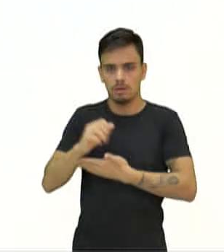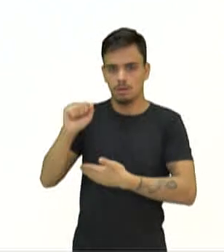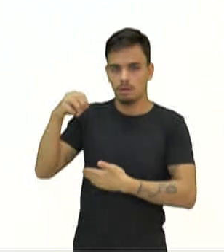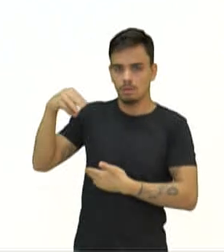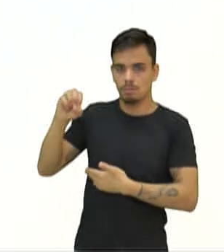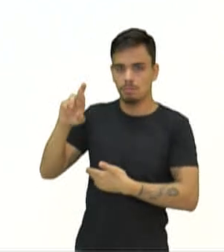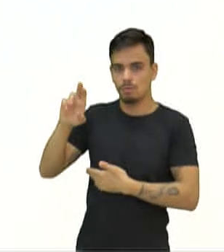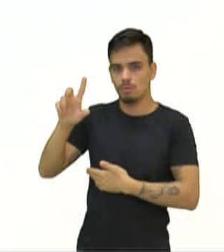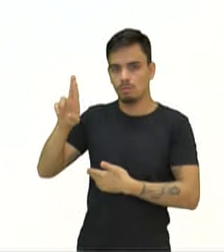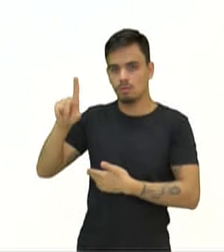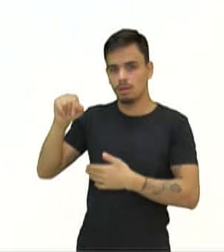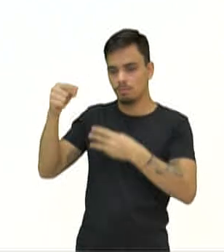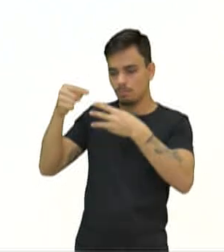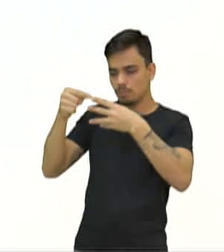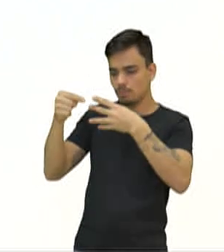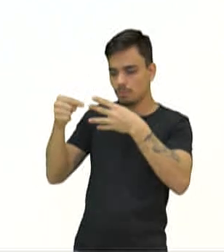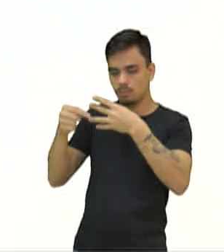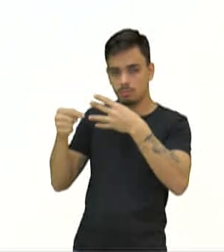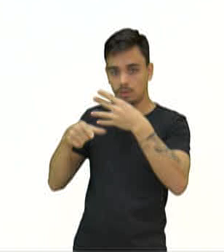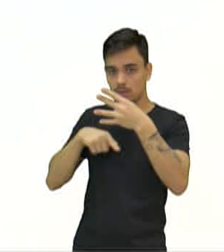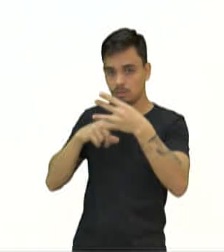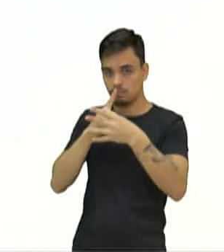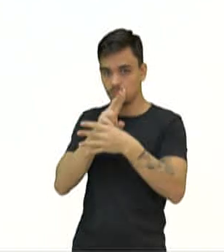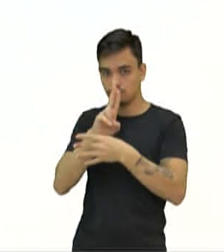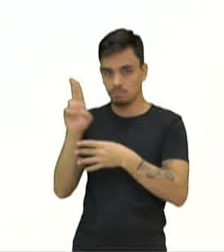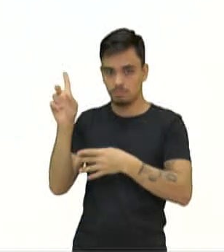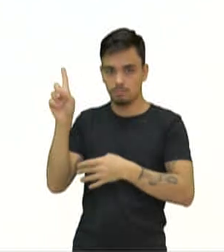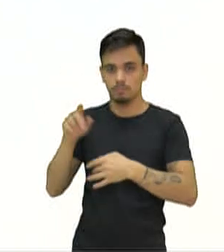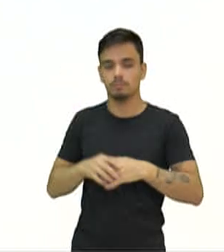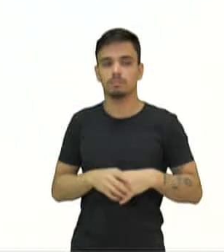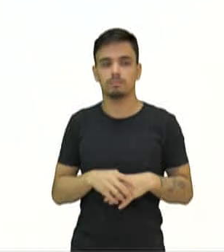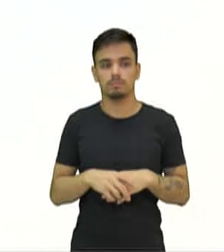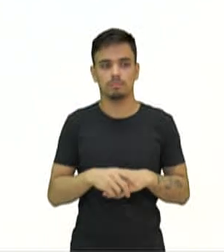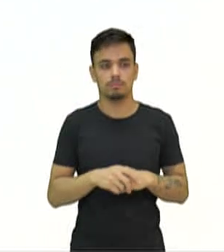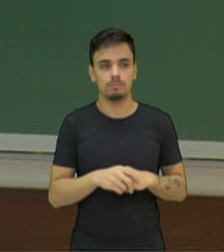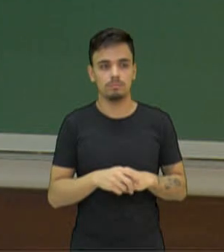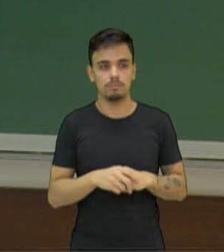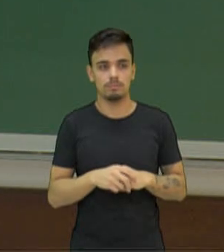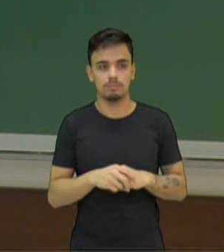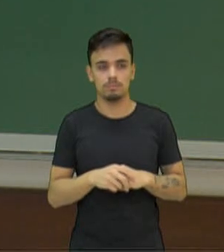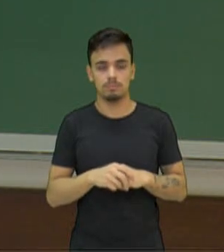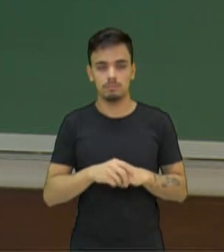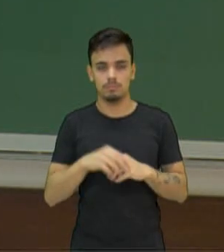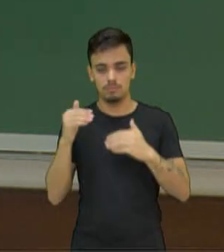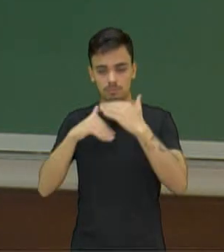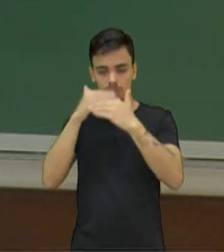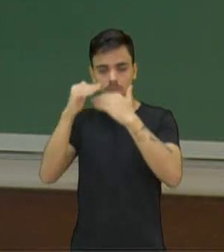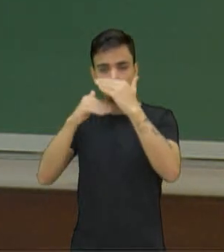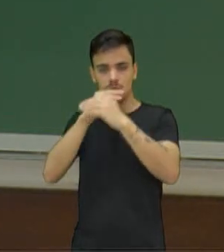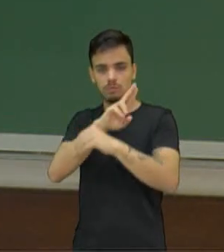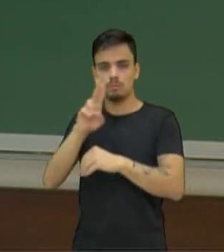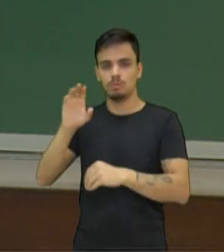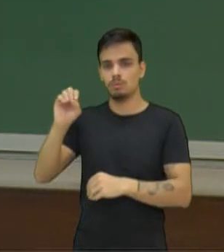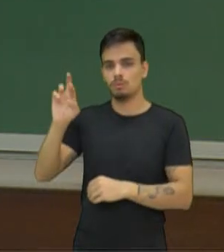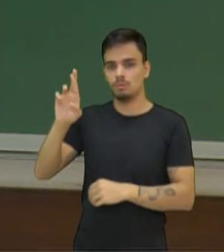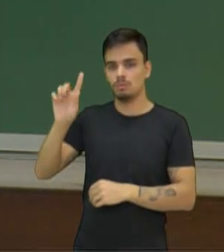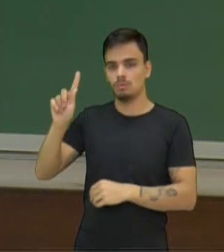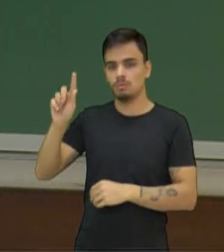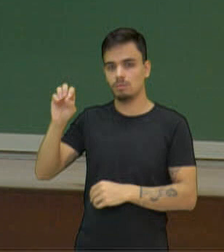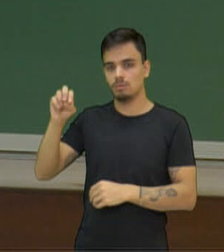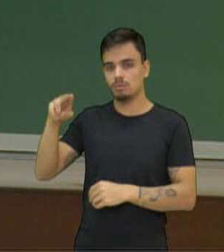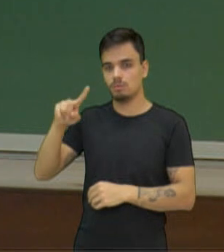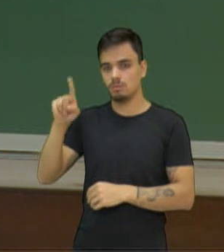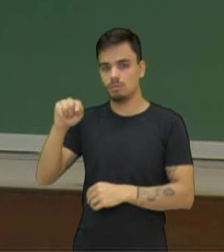a blástula, a gástrula e a neurula. O processo chamado organogênese corresponde à diferenciação celular